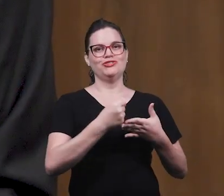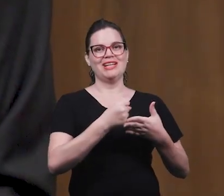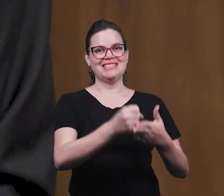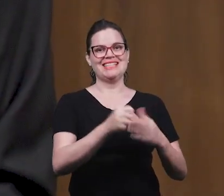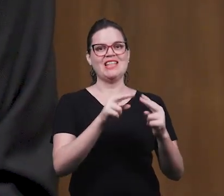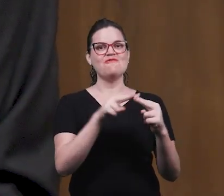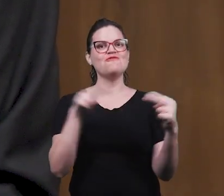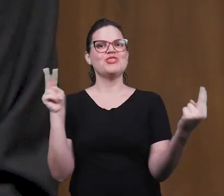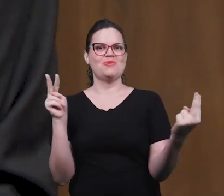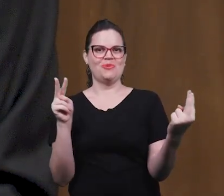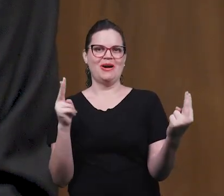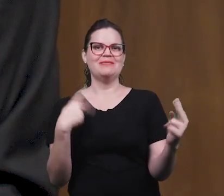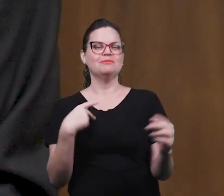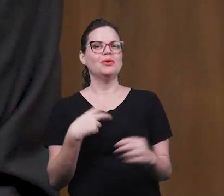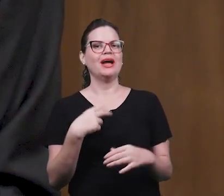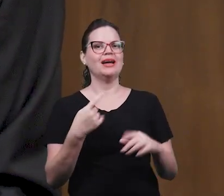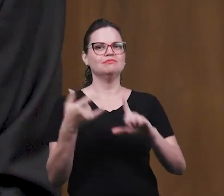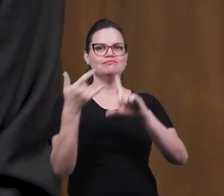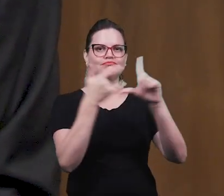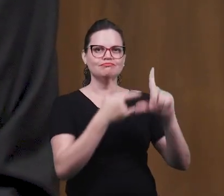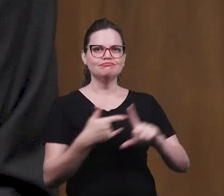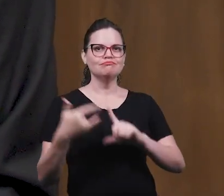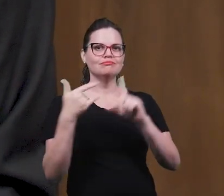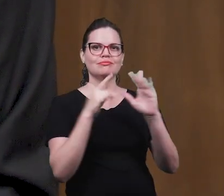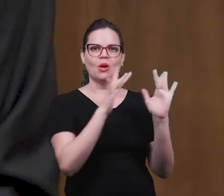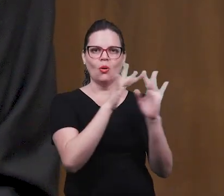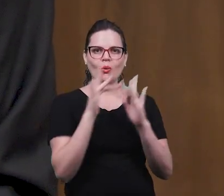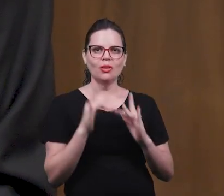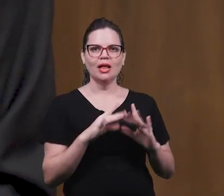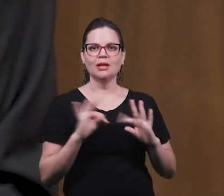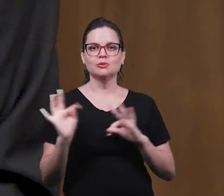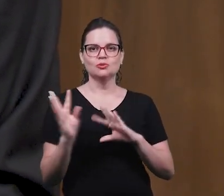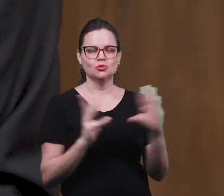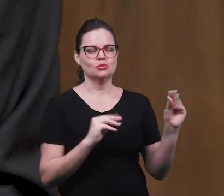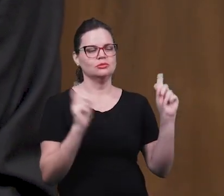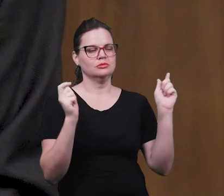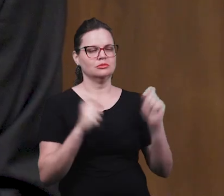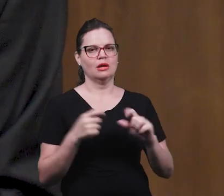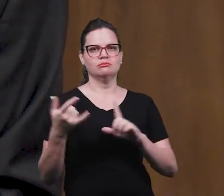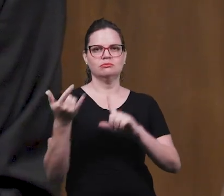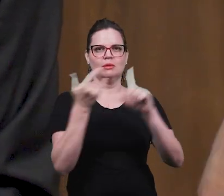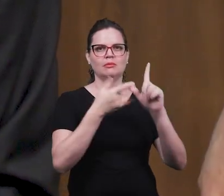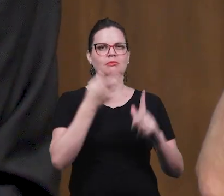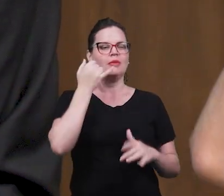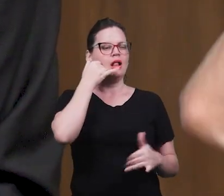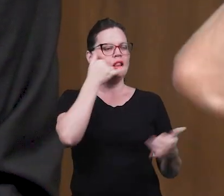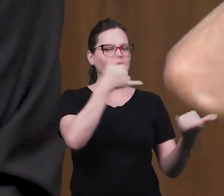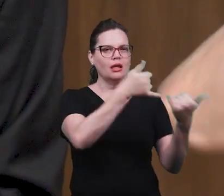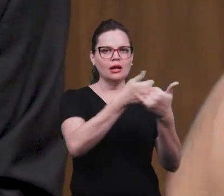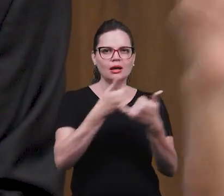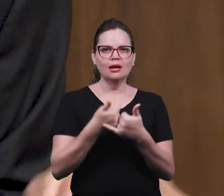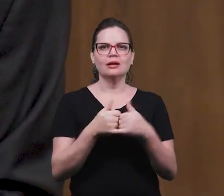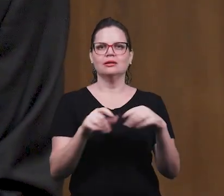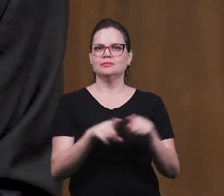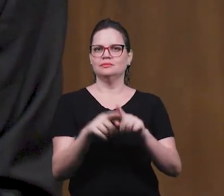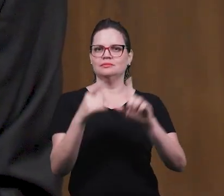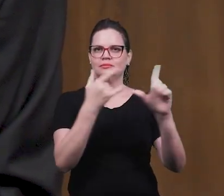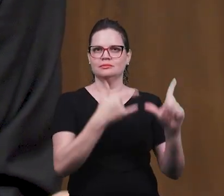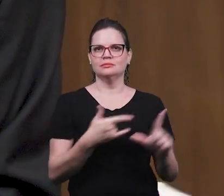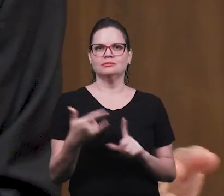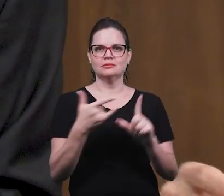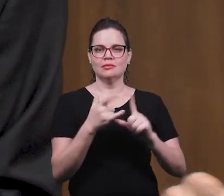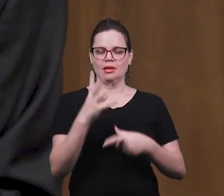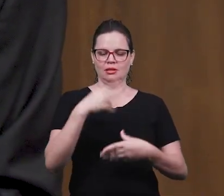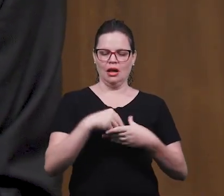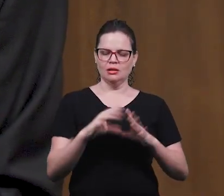virtual. Então, todos os contatos que nós levantamos, nós estamos ligando para eles, incluindo eles